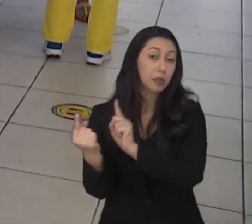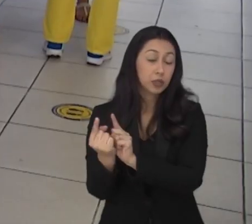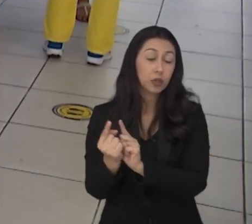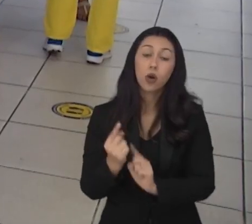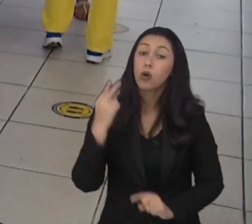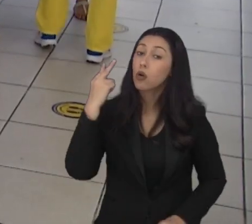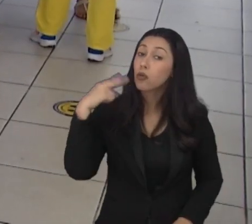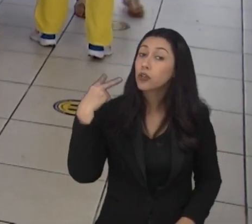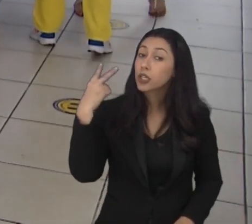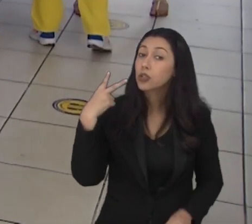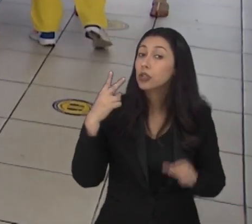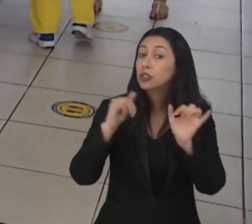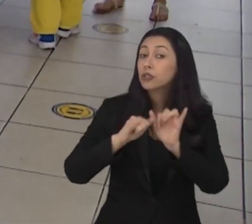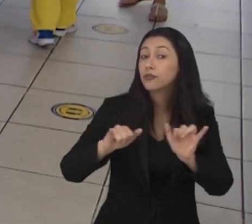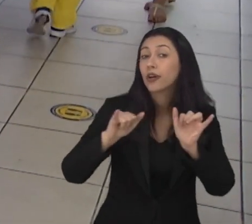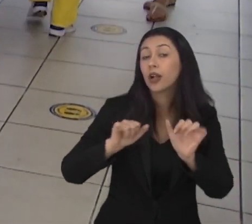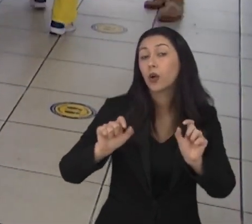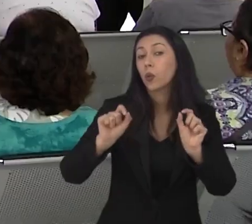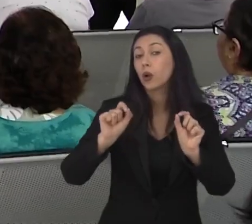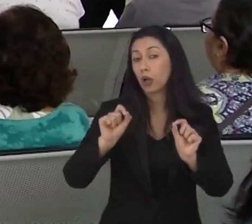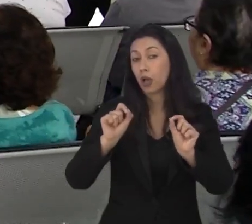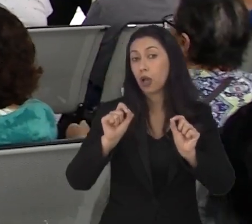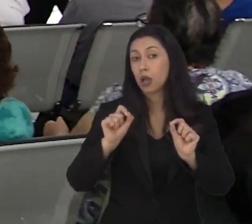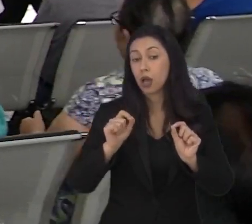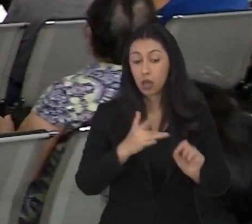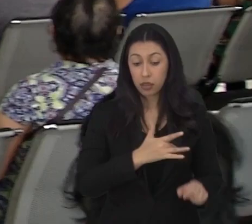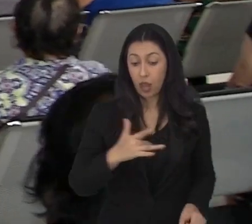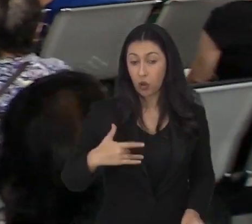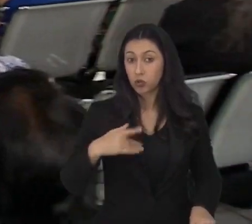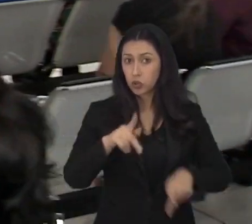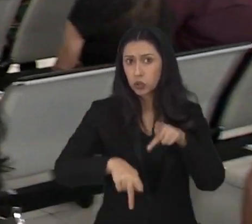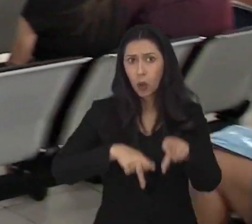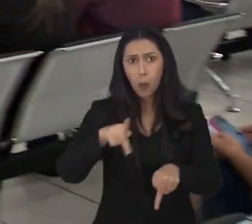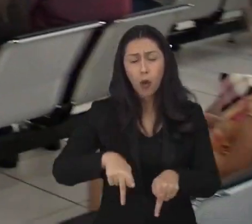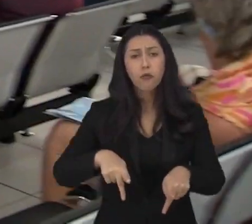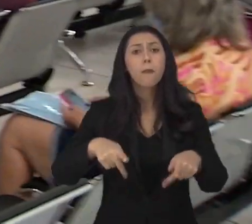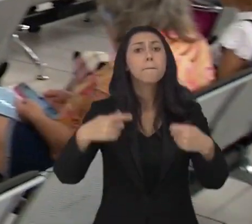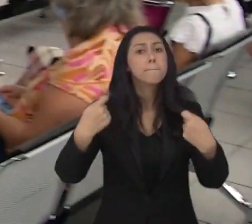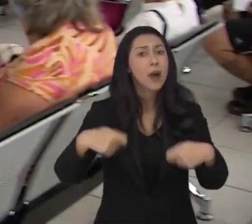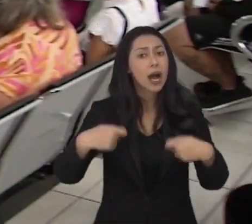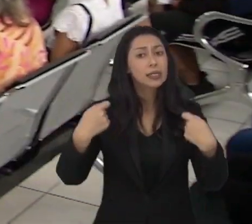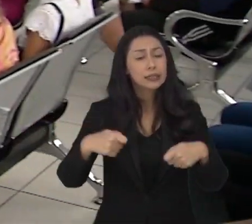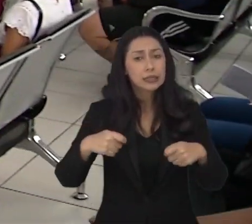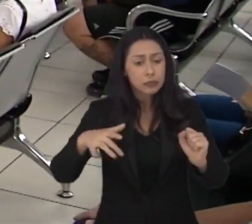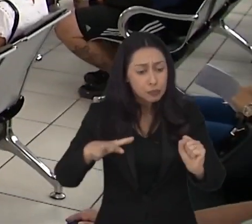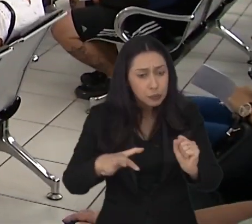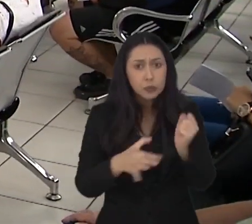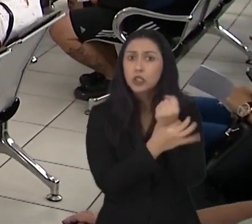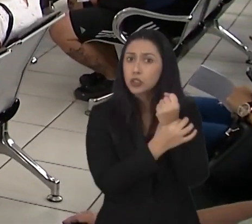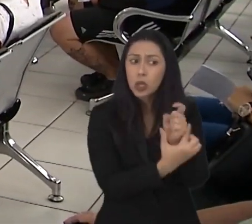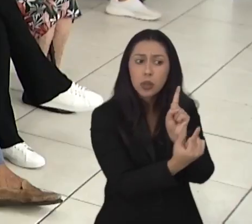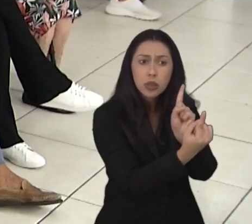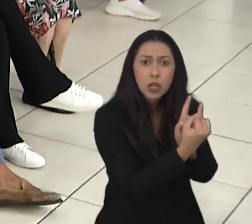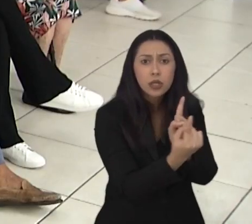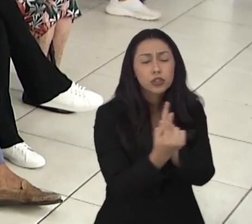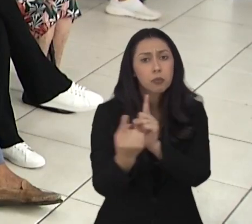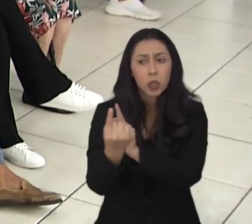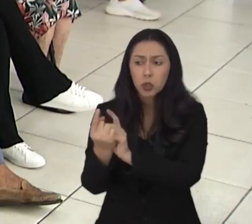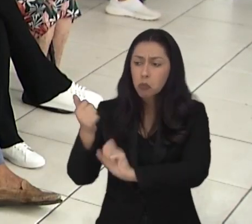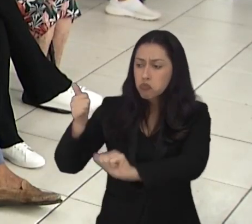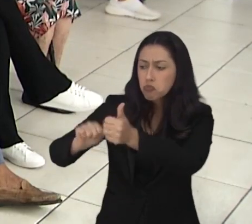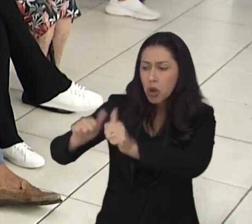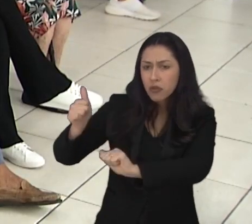atendimento. Ainda segundo os vereadores, é preciso garantir que a saúde pública esteja preparada para acolher os pacientes, tanto